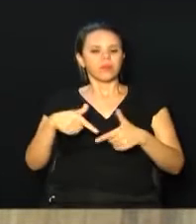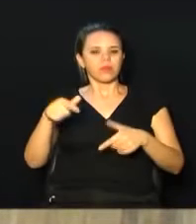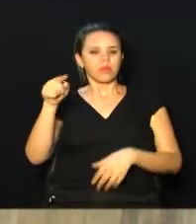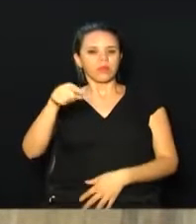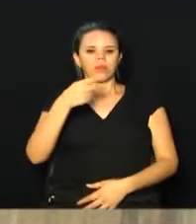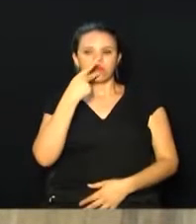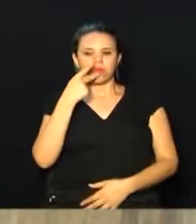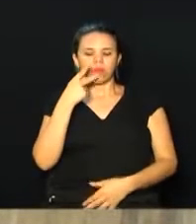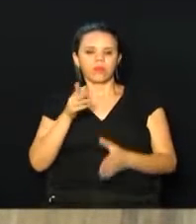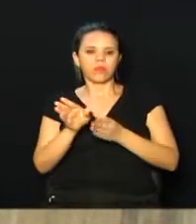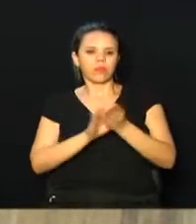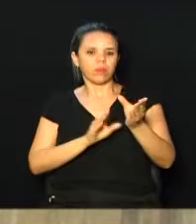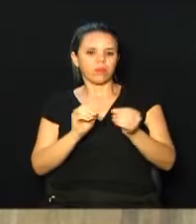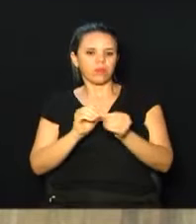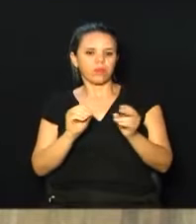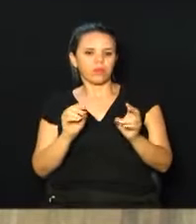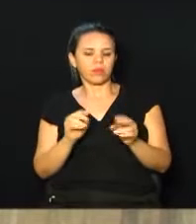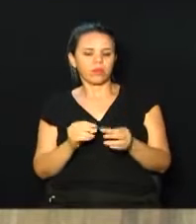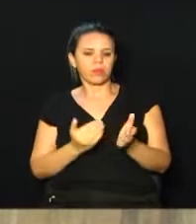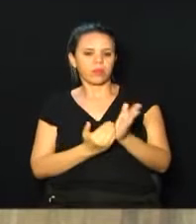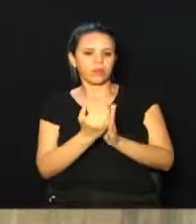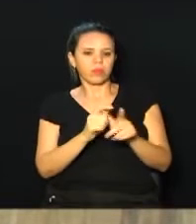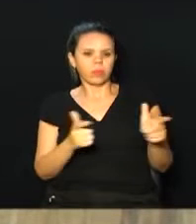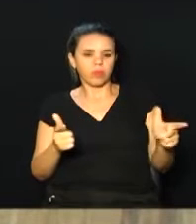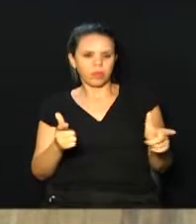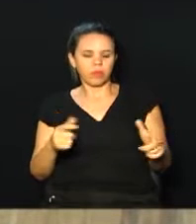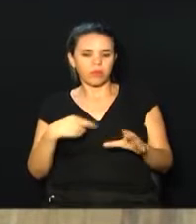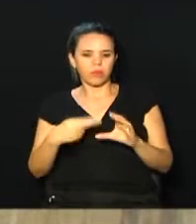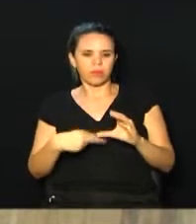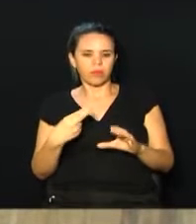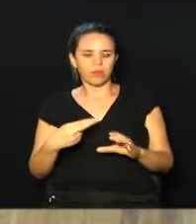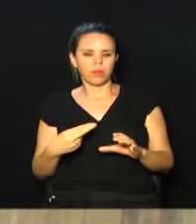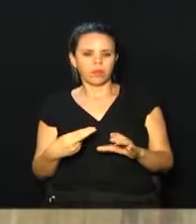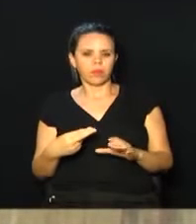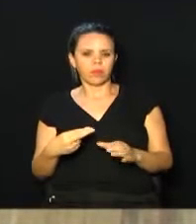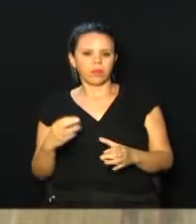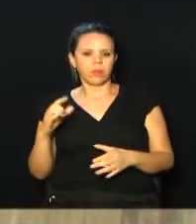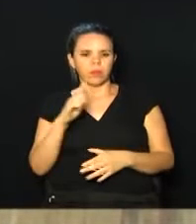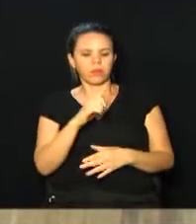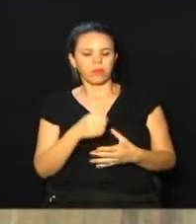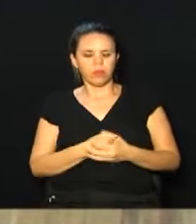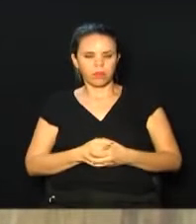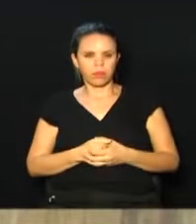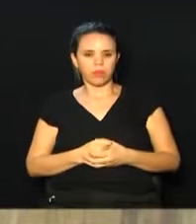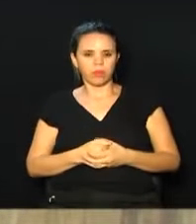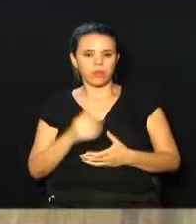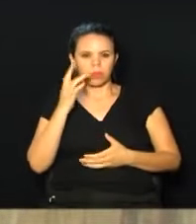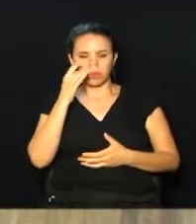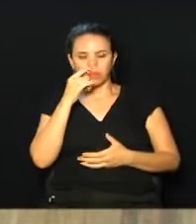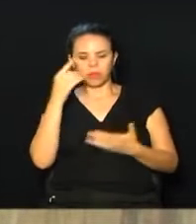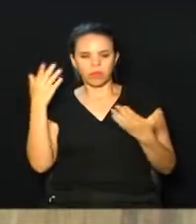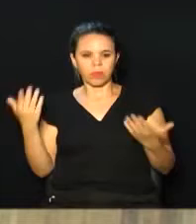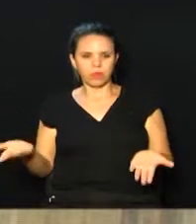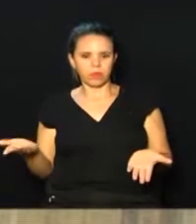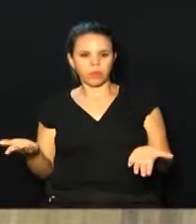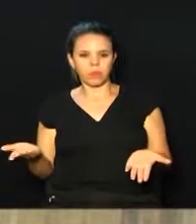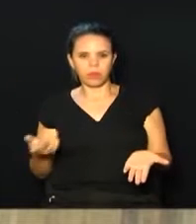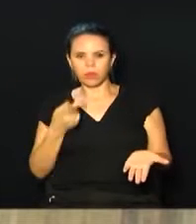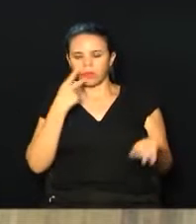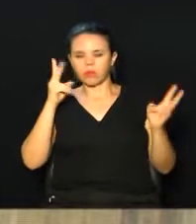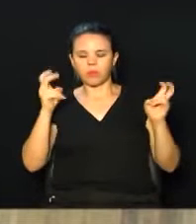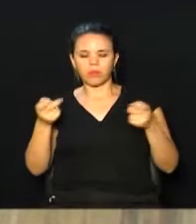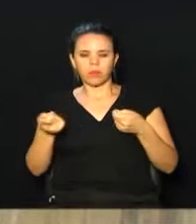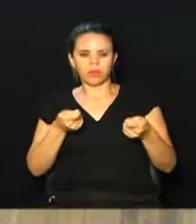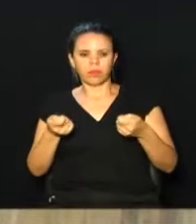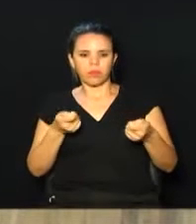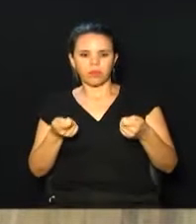fez algumas indicações para o aumento de número de ecopontos, tanto no distrito do Campo Grande quanto do Ouro Verde. Queria que o senhor falasse